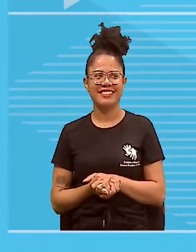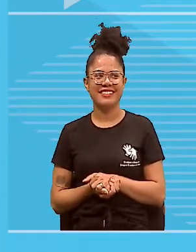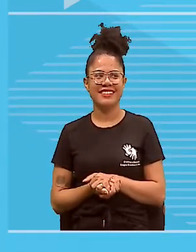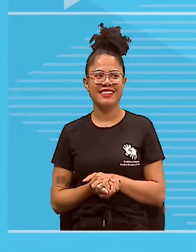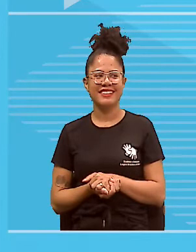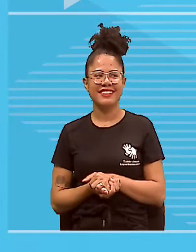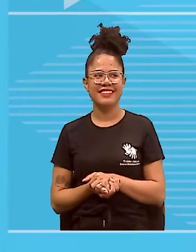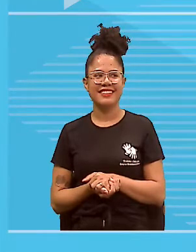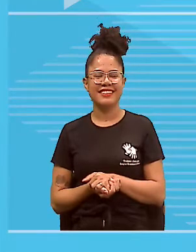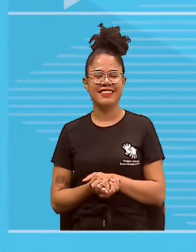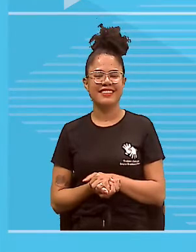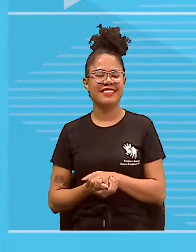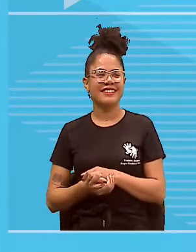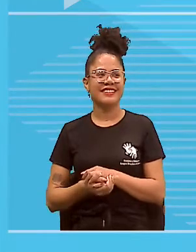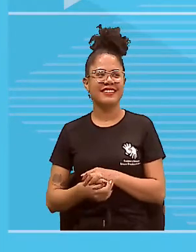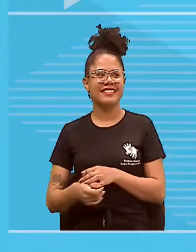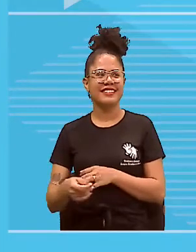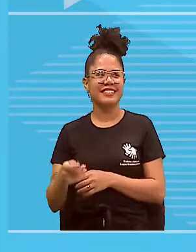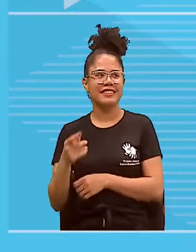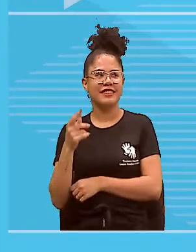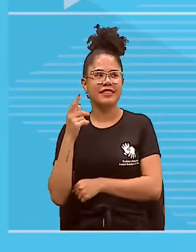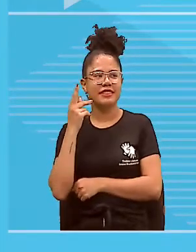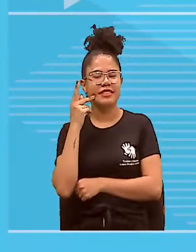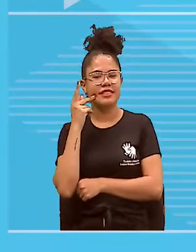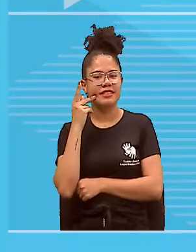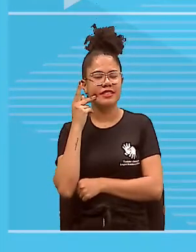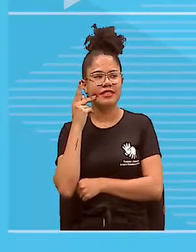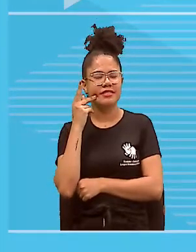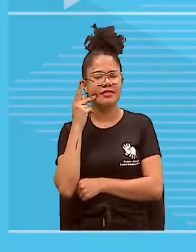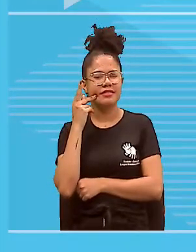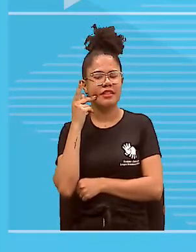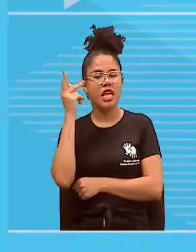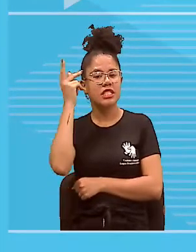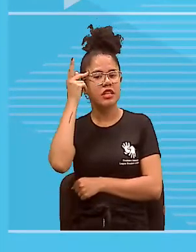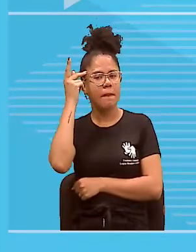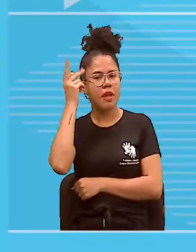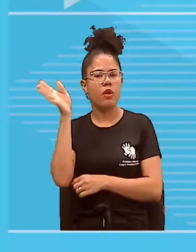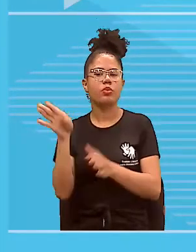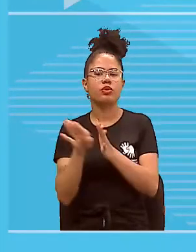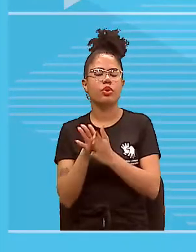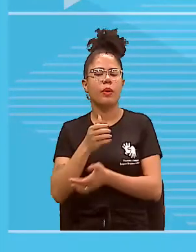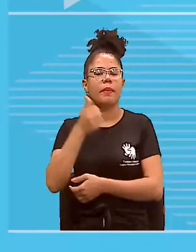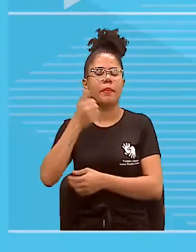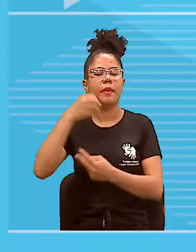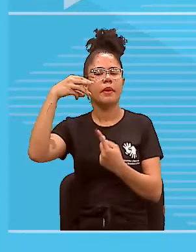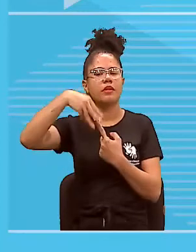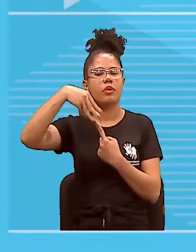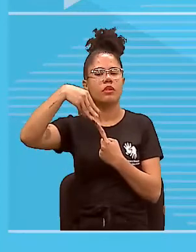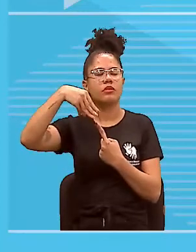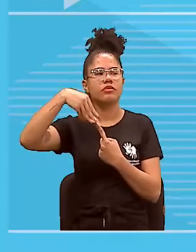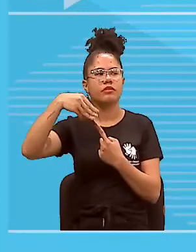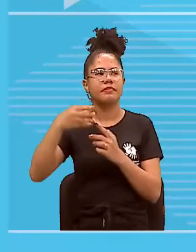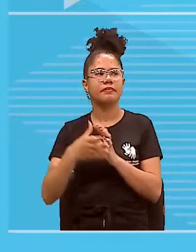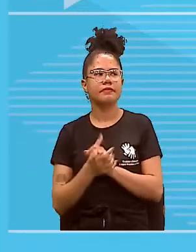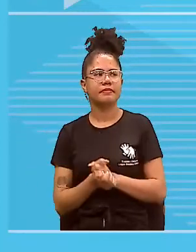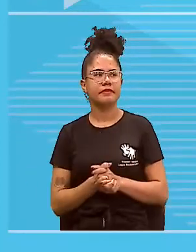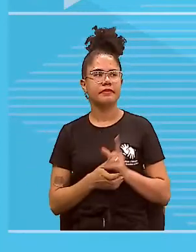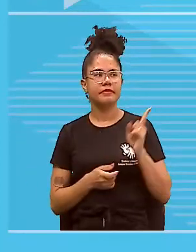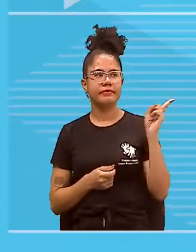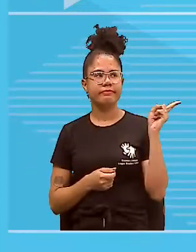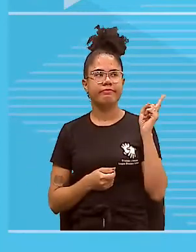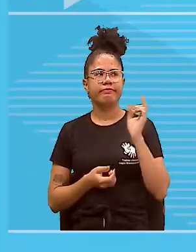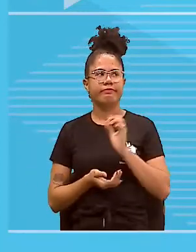de boa vamos lá vamos lá olha o cenário aí externo que a gente tinha da Guerra Fria Claro era um cenário